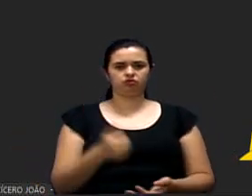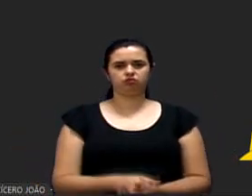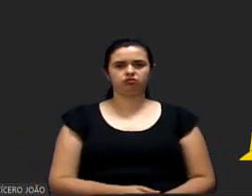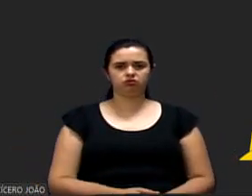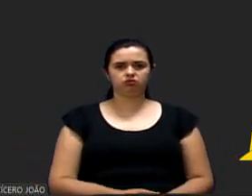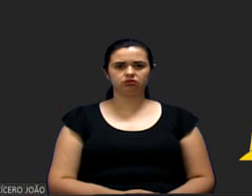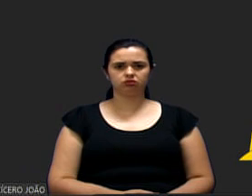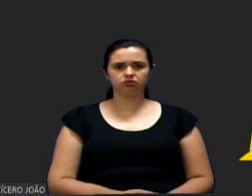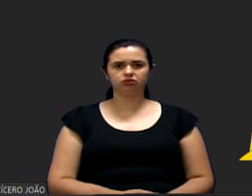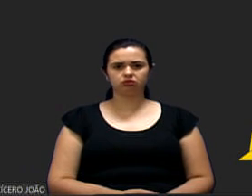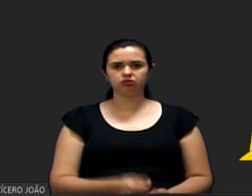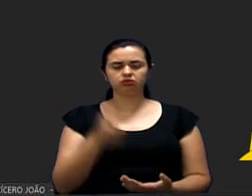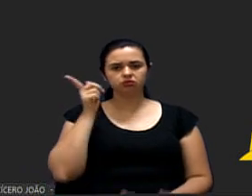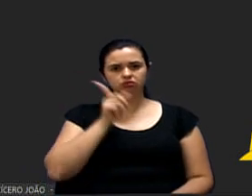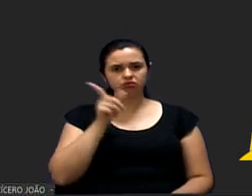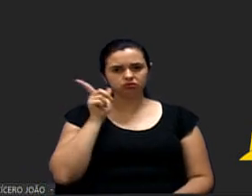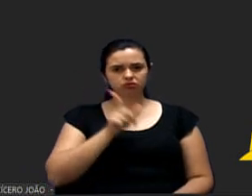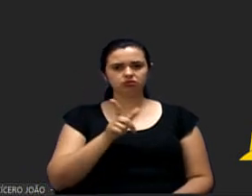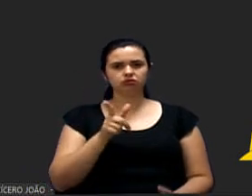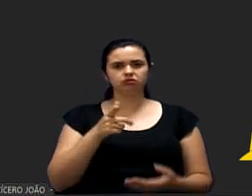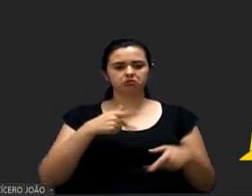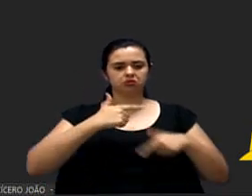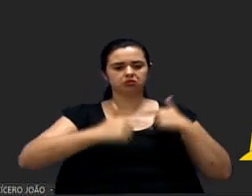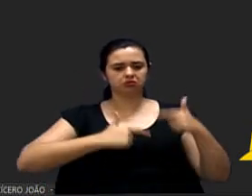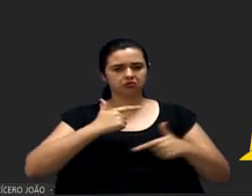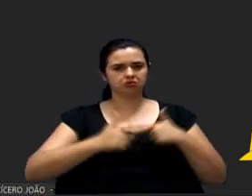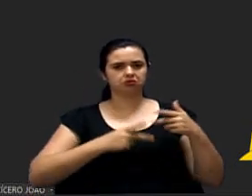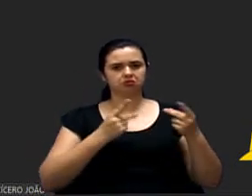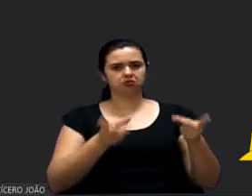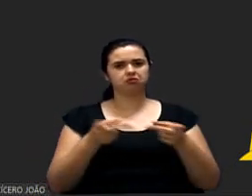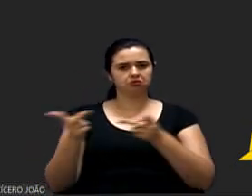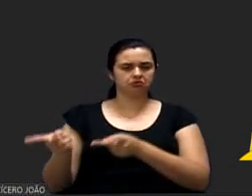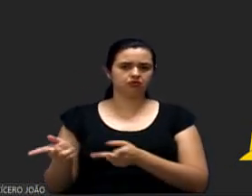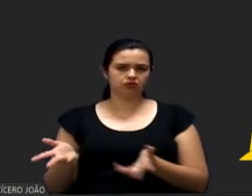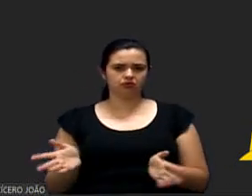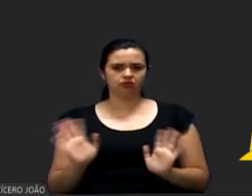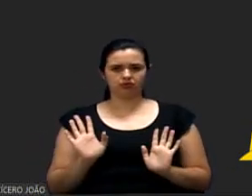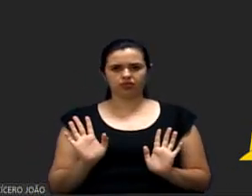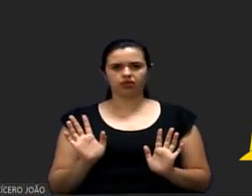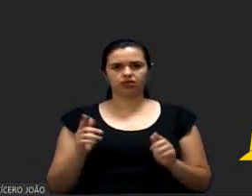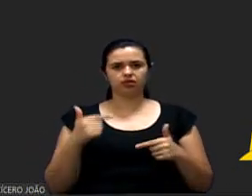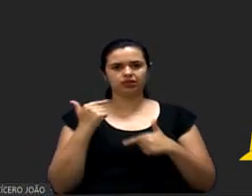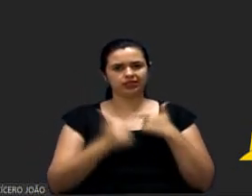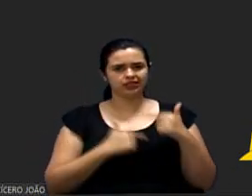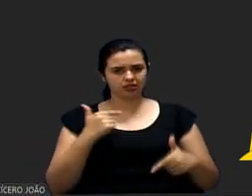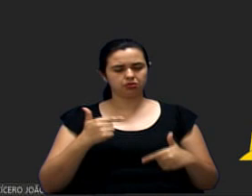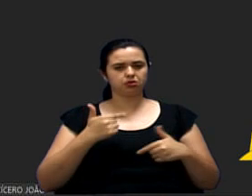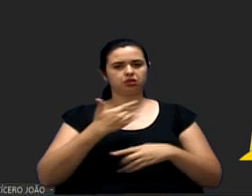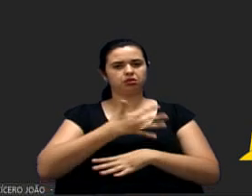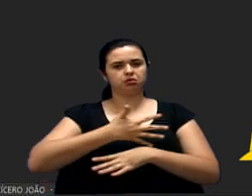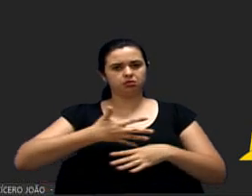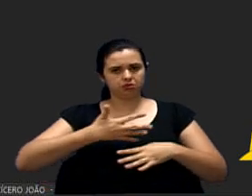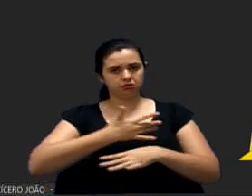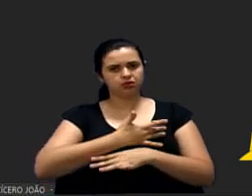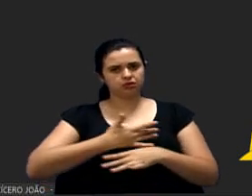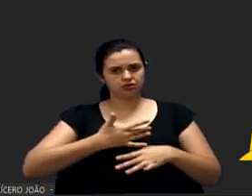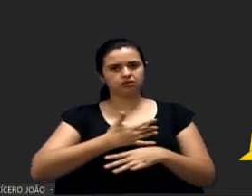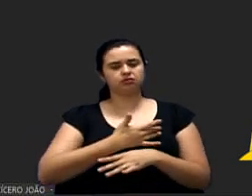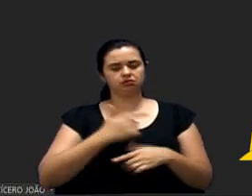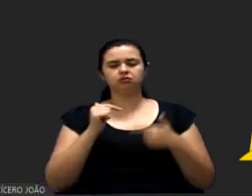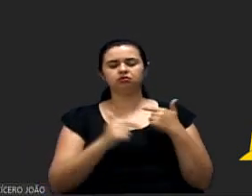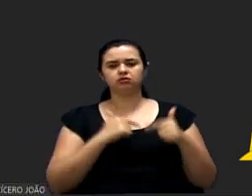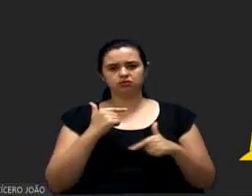Fazendo minhas campanhas, meus trabalhos. Agora, para trabalhar para o município, eu trabalho para atender